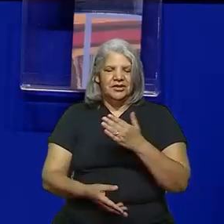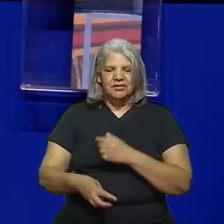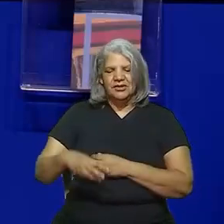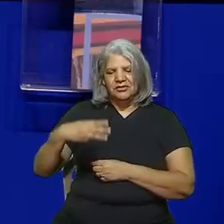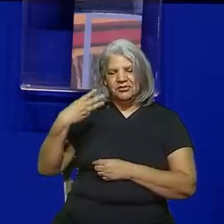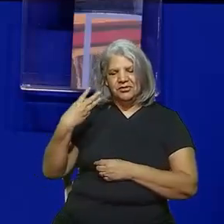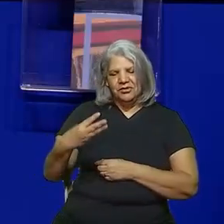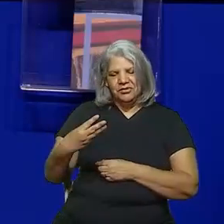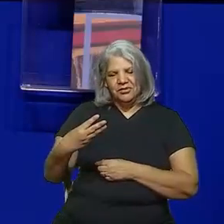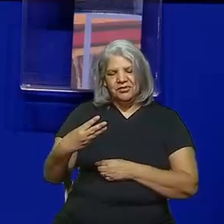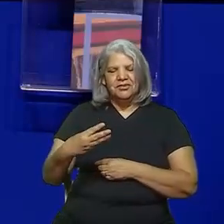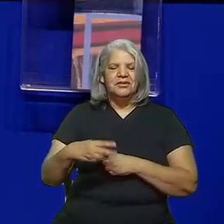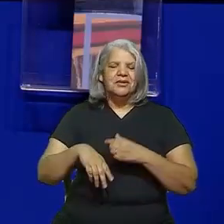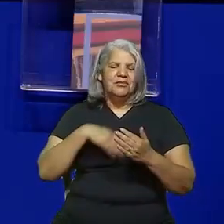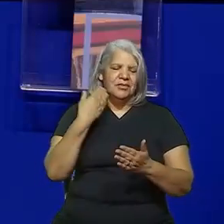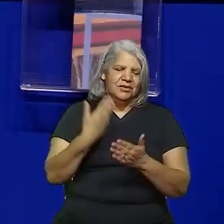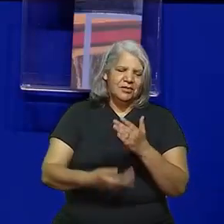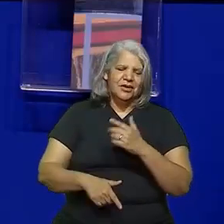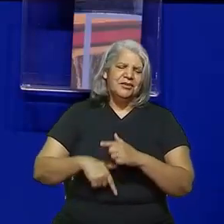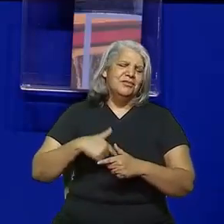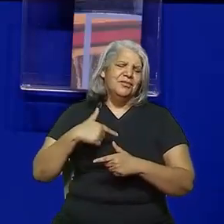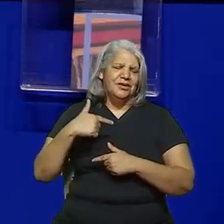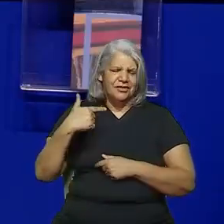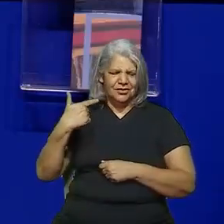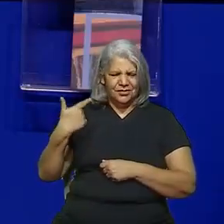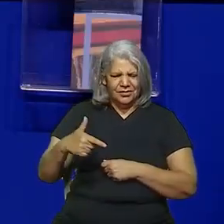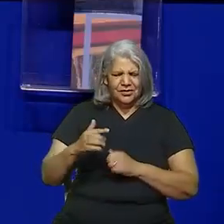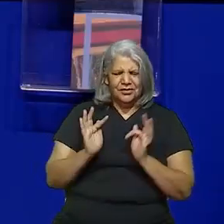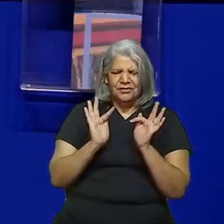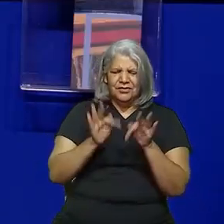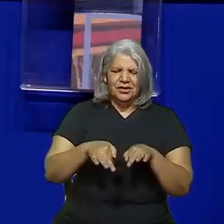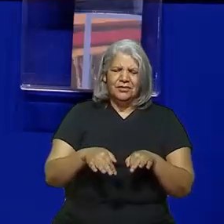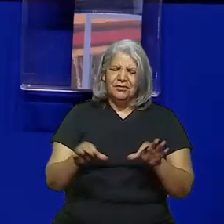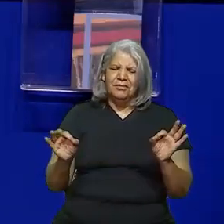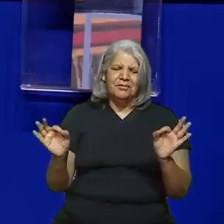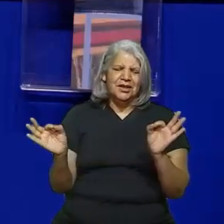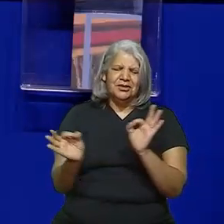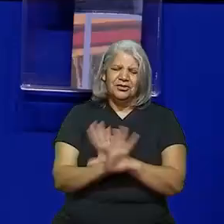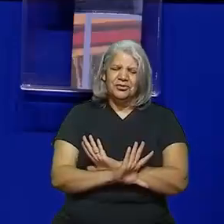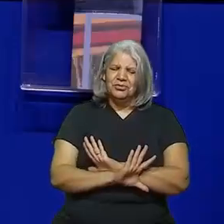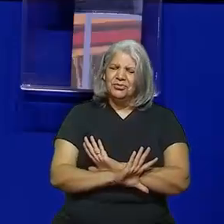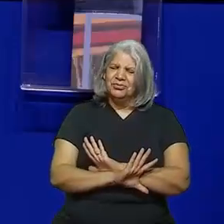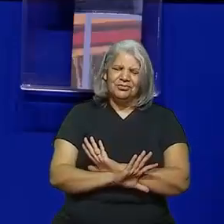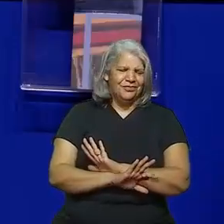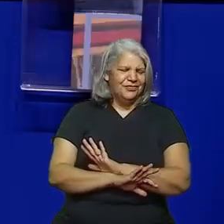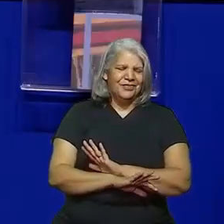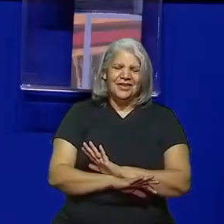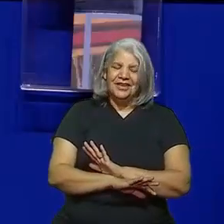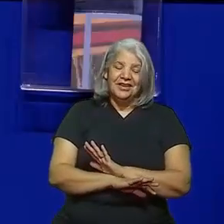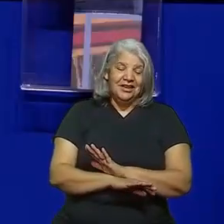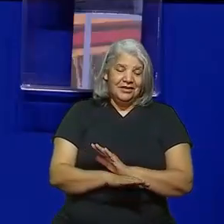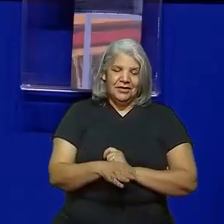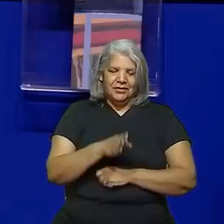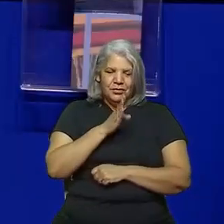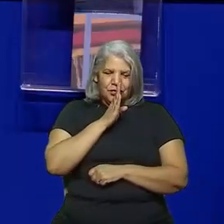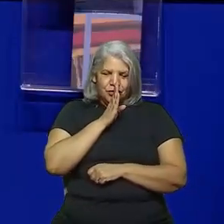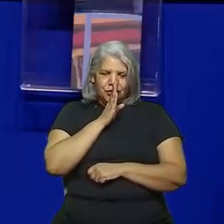eu perdi mais 2. E no fim eu perdi todas as bolinhas de gude. E fiquei quieto.